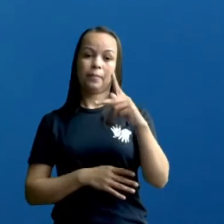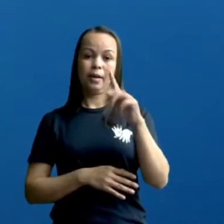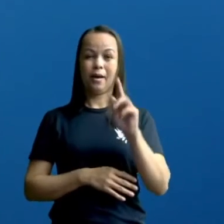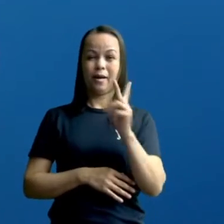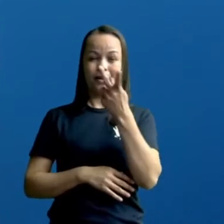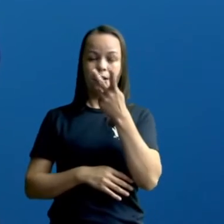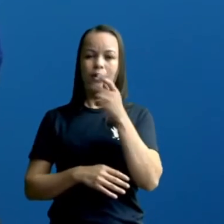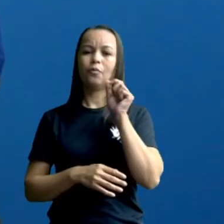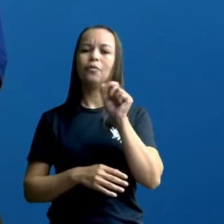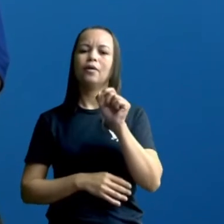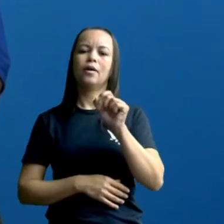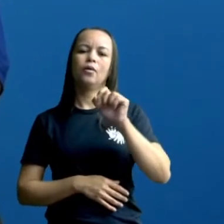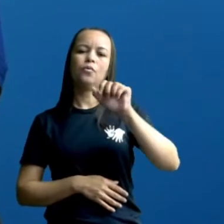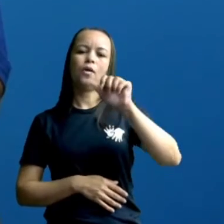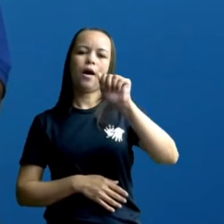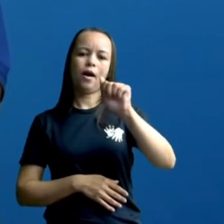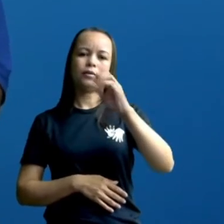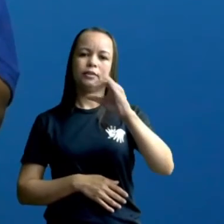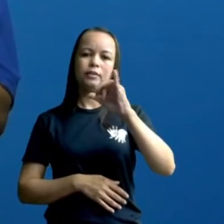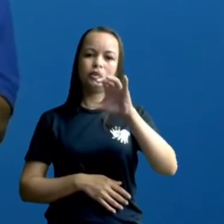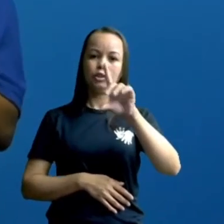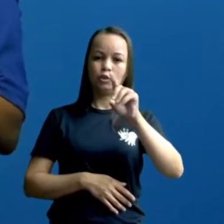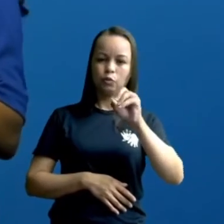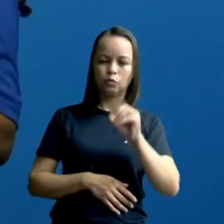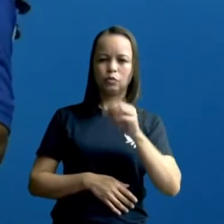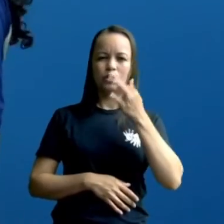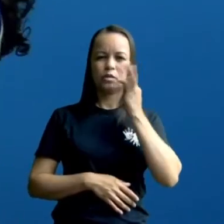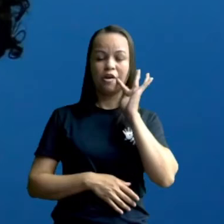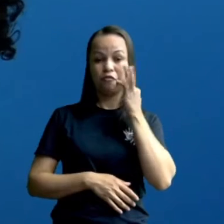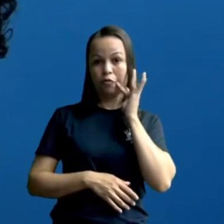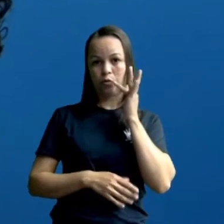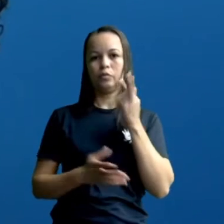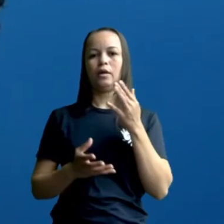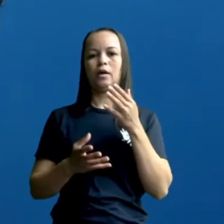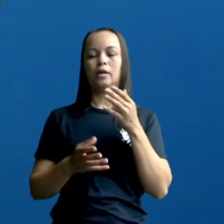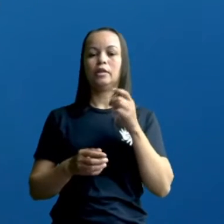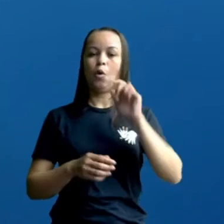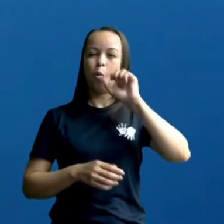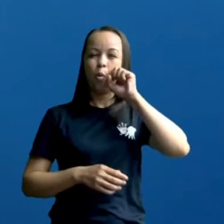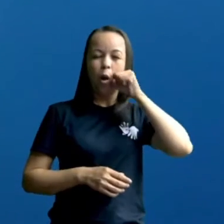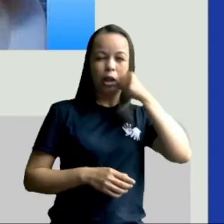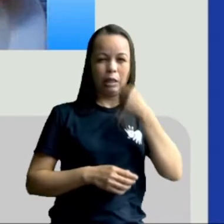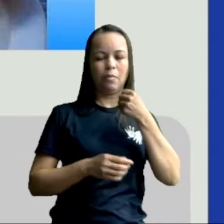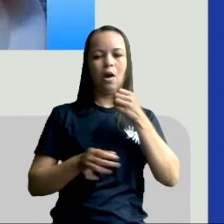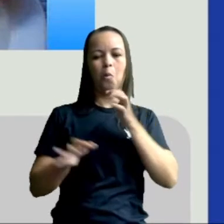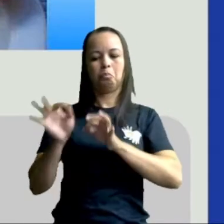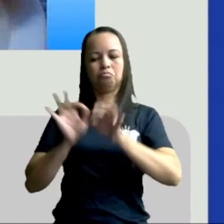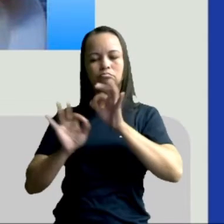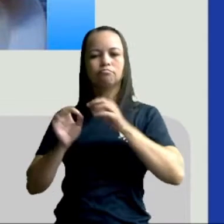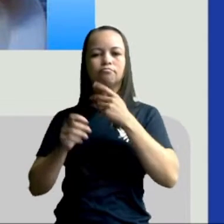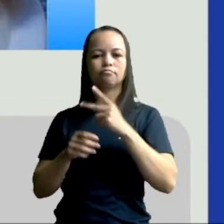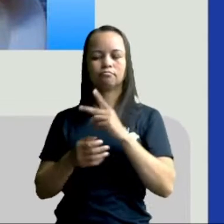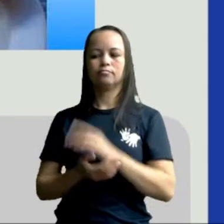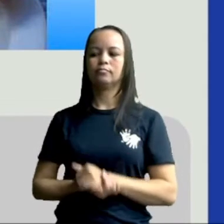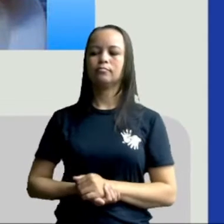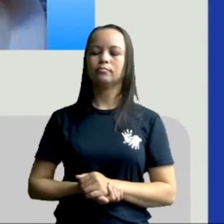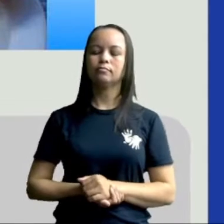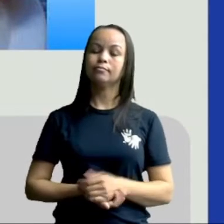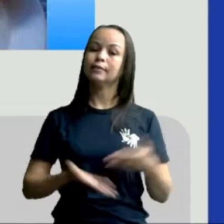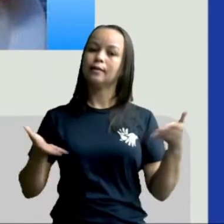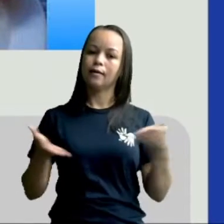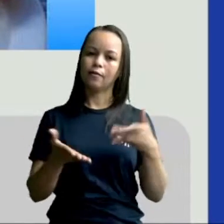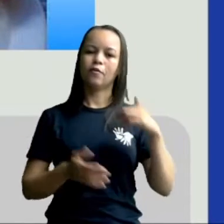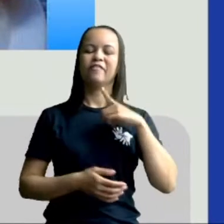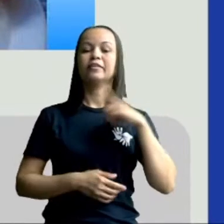então o limão acaba regulando, tá certo? Vamos lá. Aí agora nós vamos fazer um